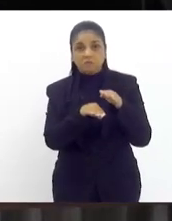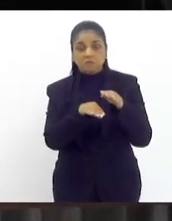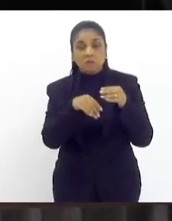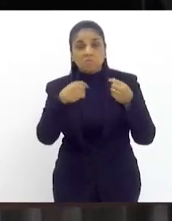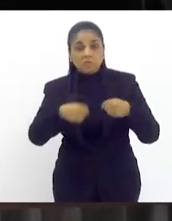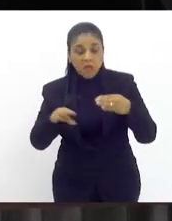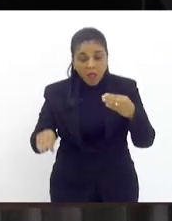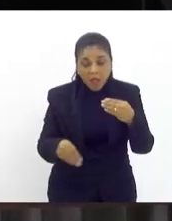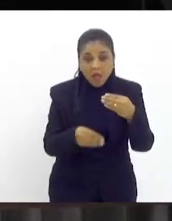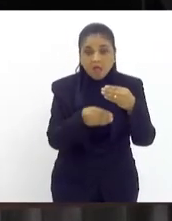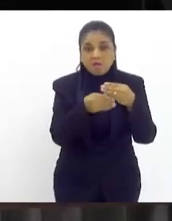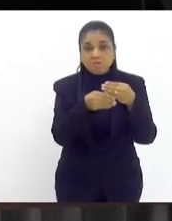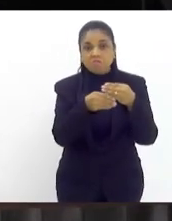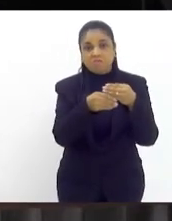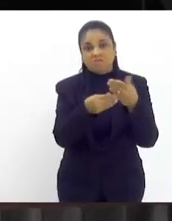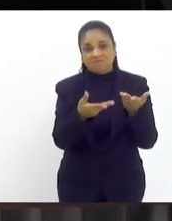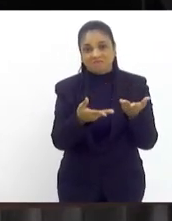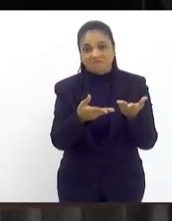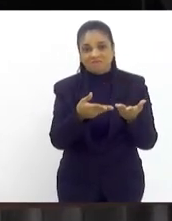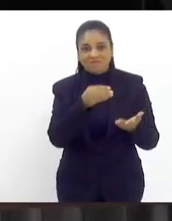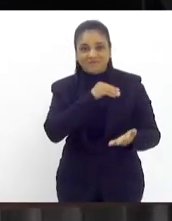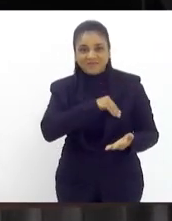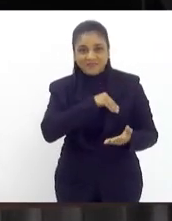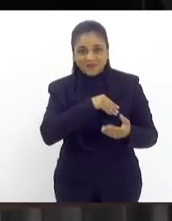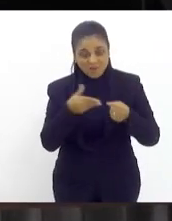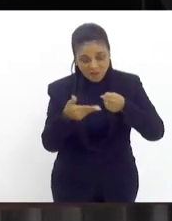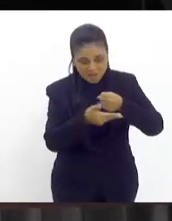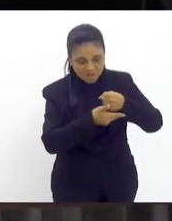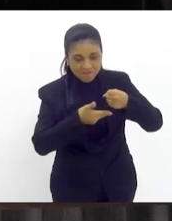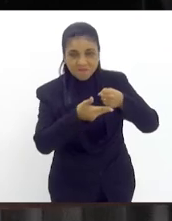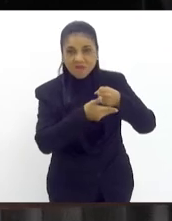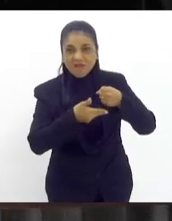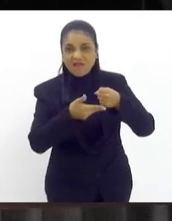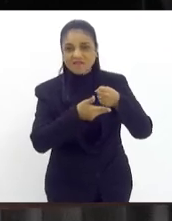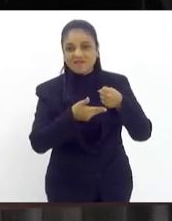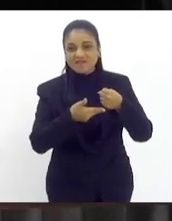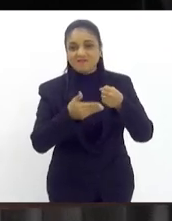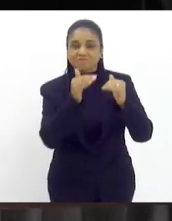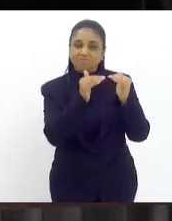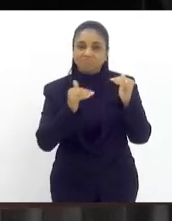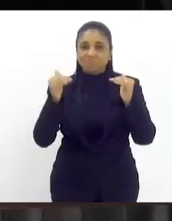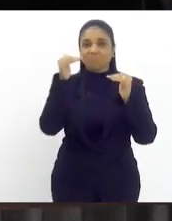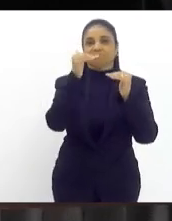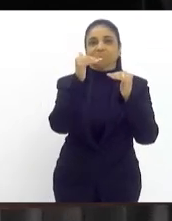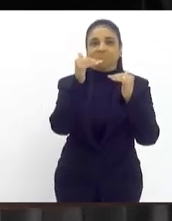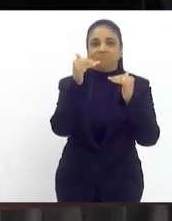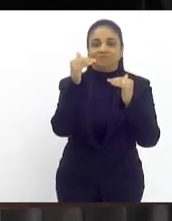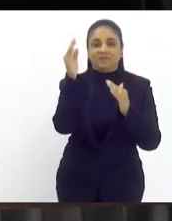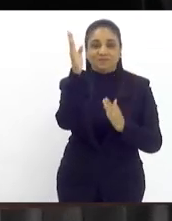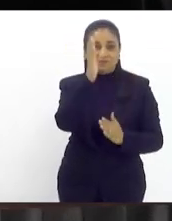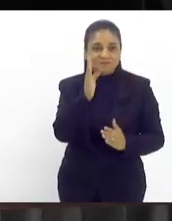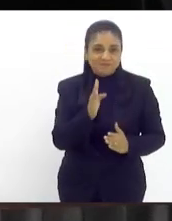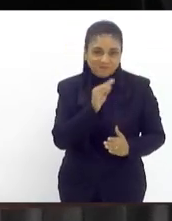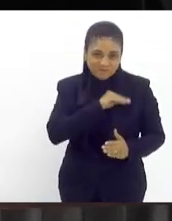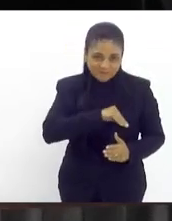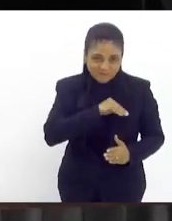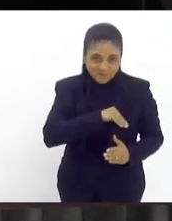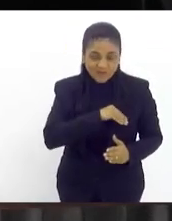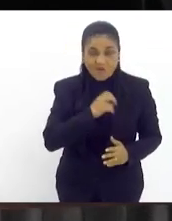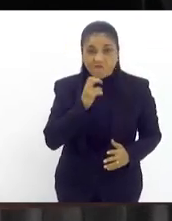para chegar ao piso Nacional do salário mínimo O que é uma